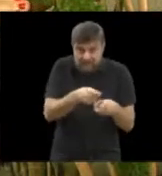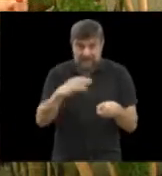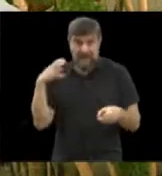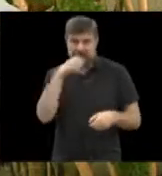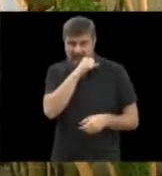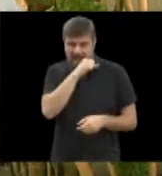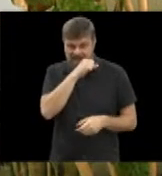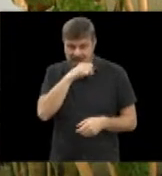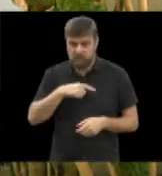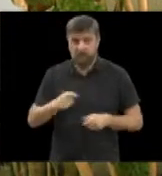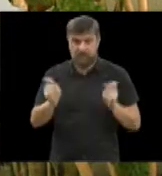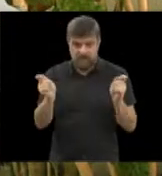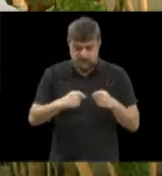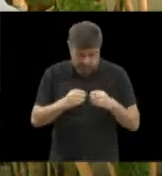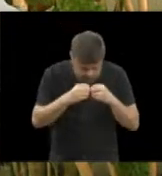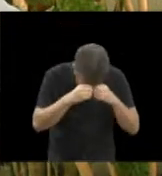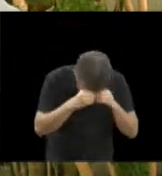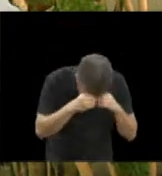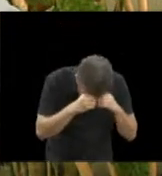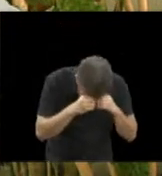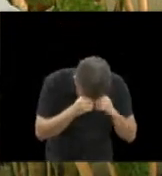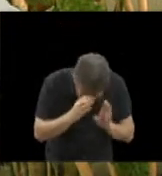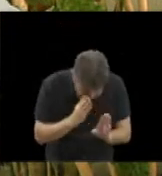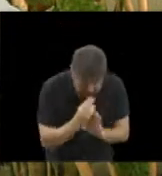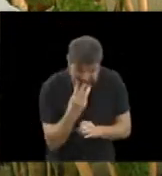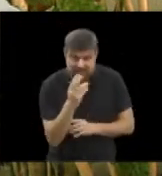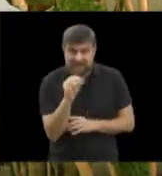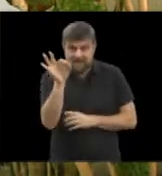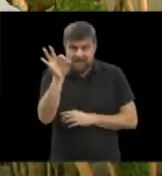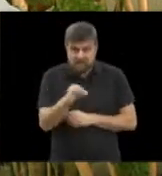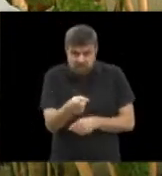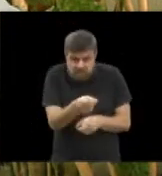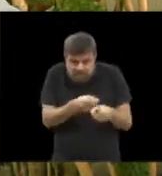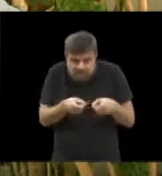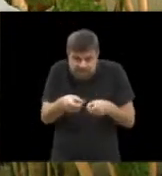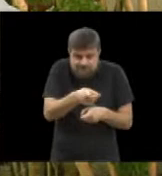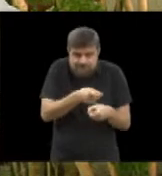rápida daquele sêmen, você vai ter,